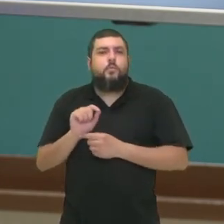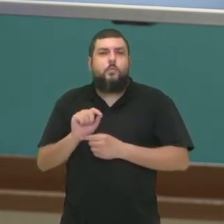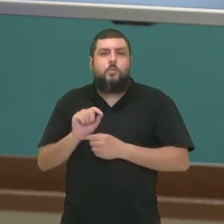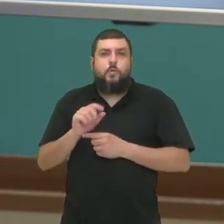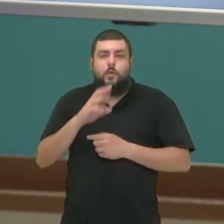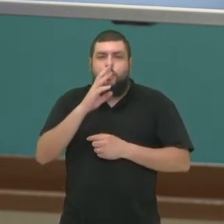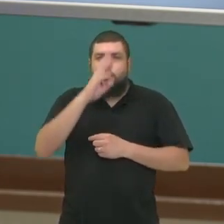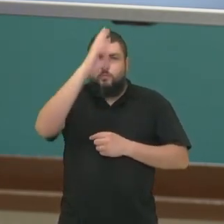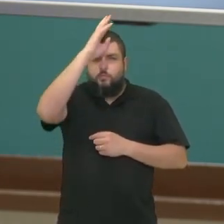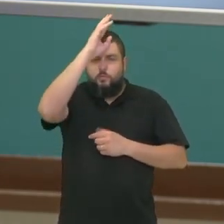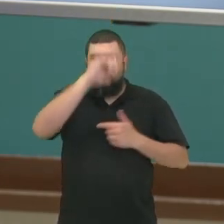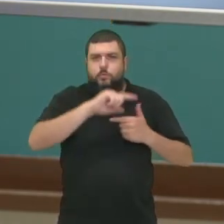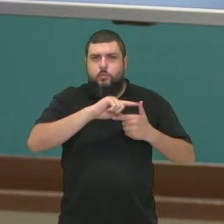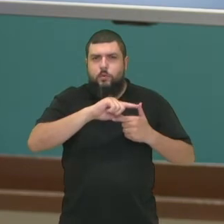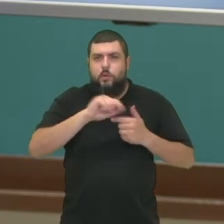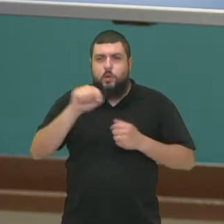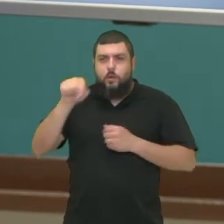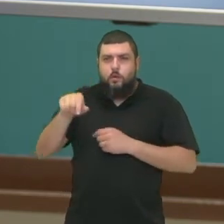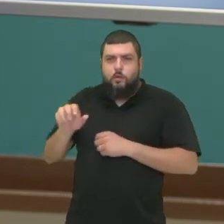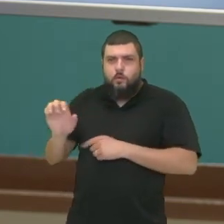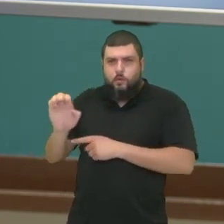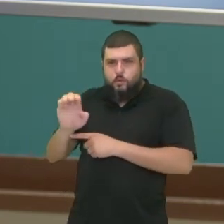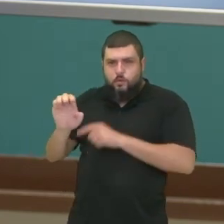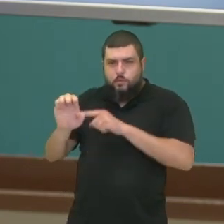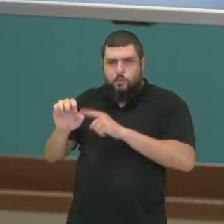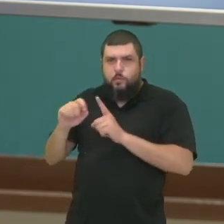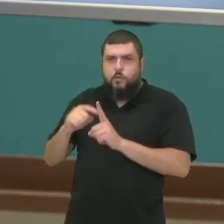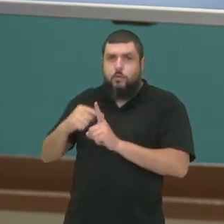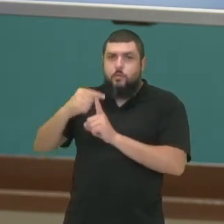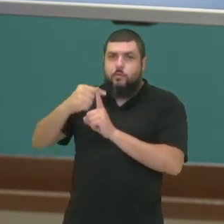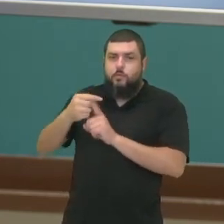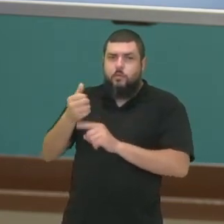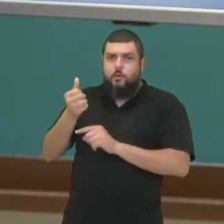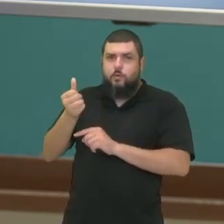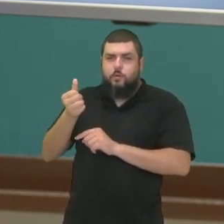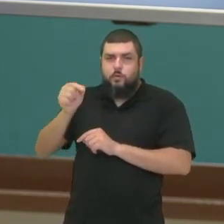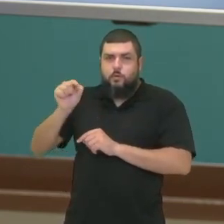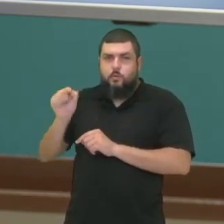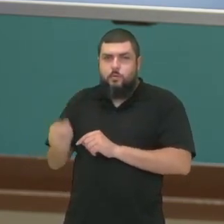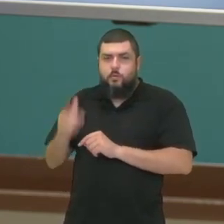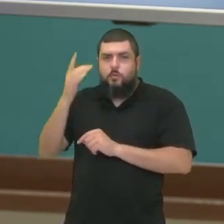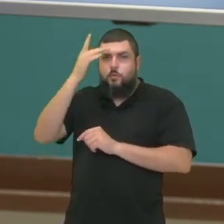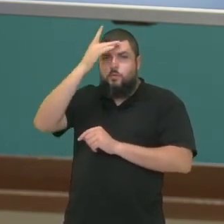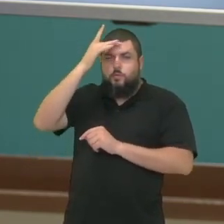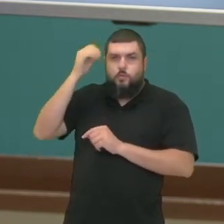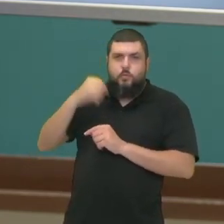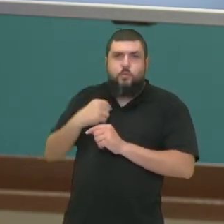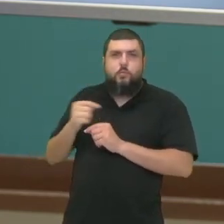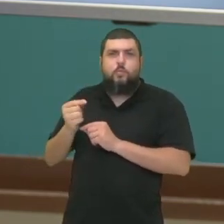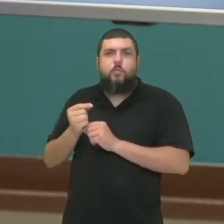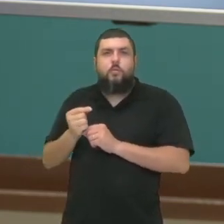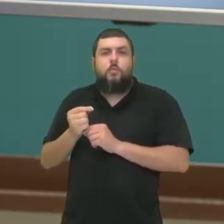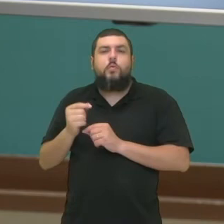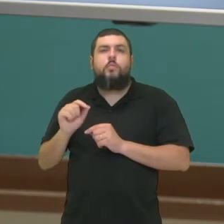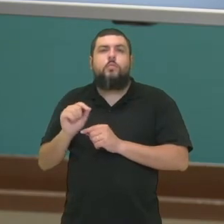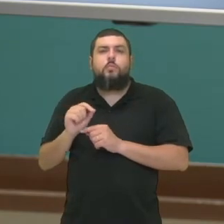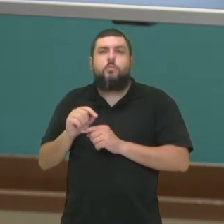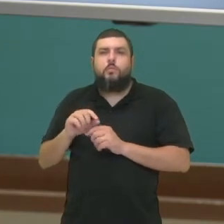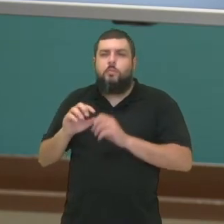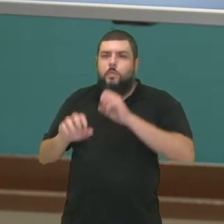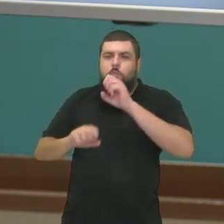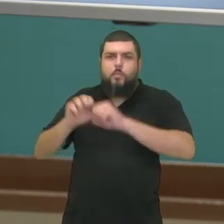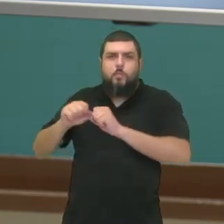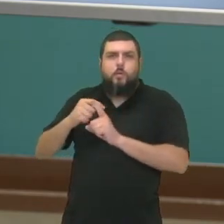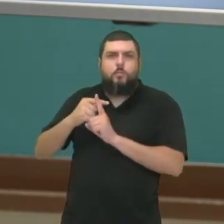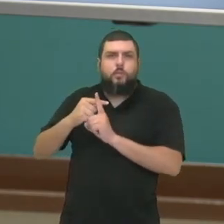ele, mais 6 mil sobreviventes, né, sobreviventes da última batalha contra o exército, foram crucificados